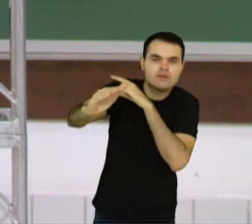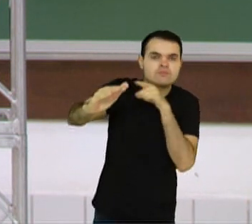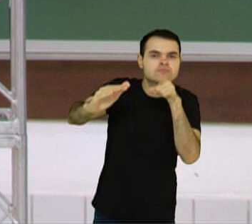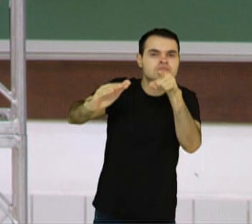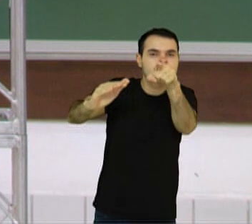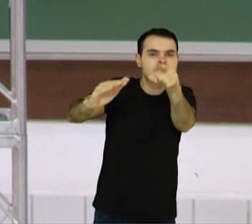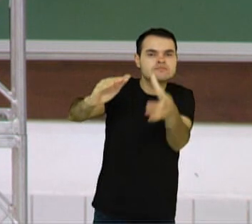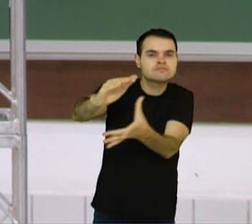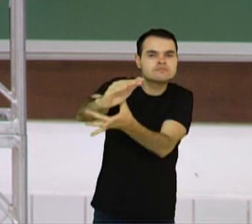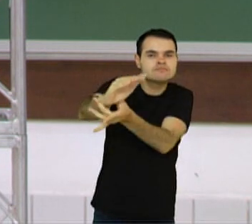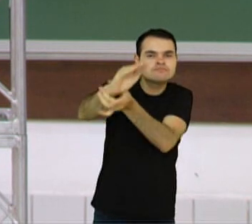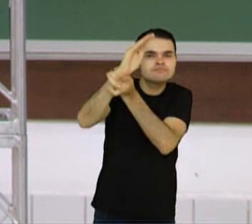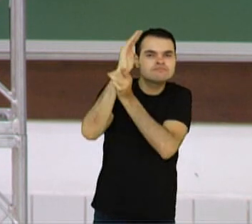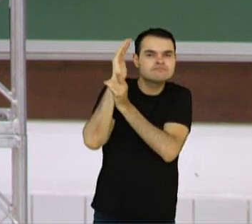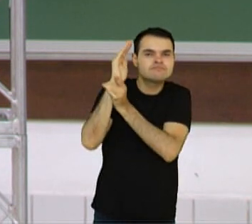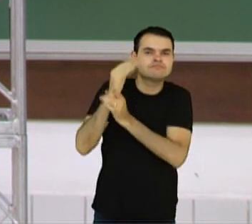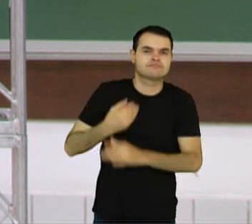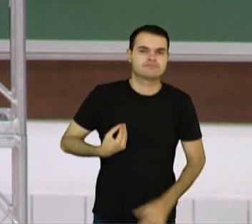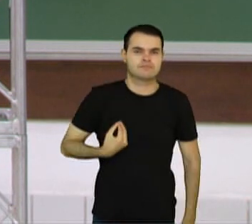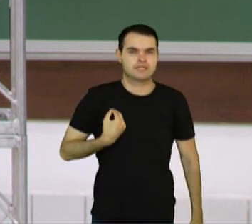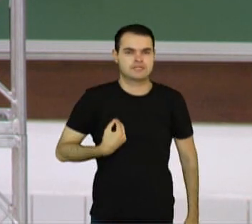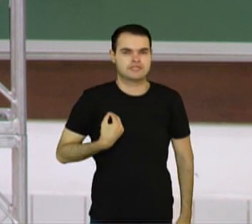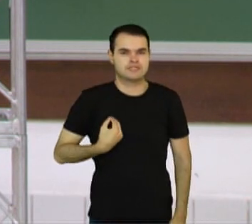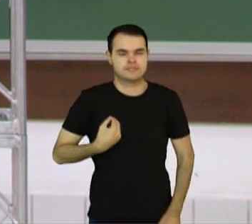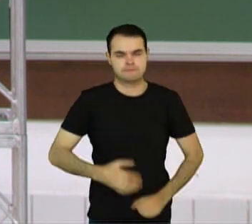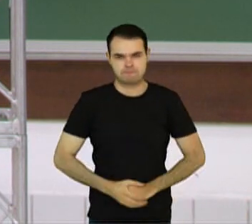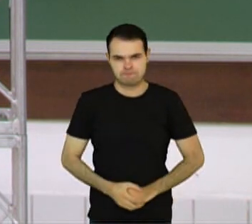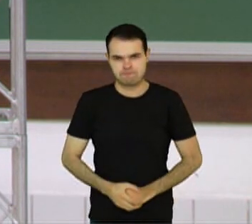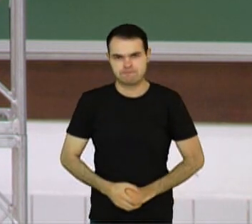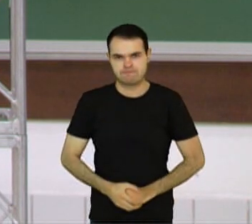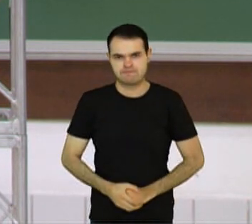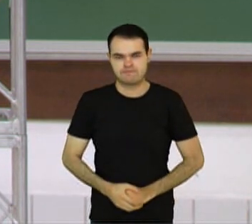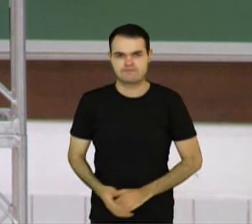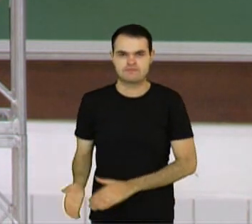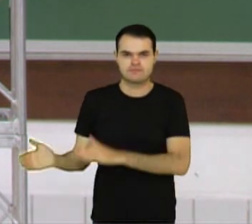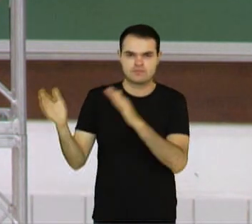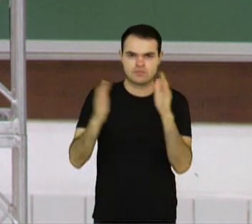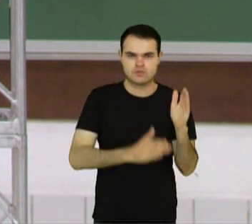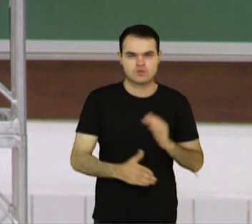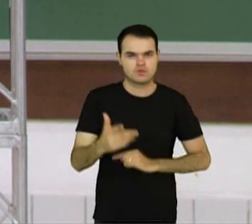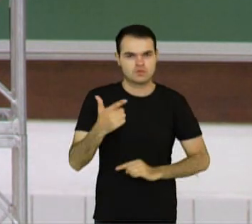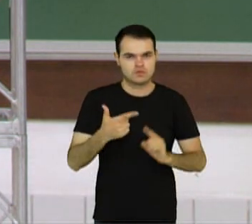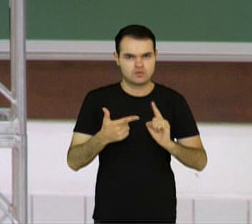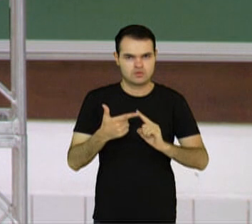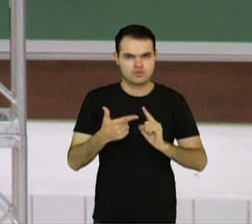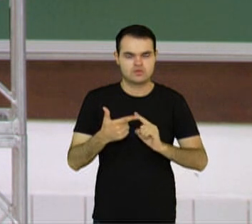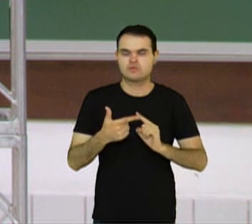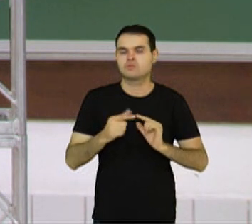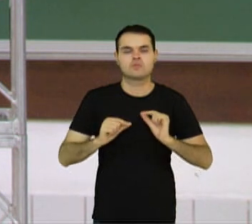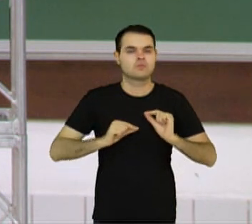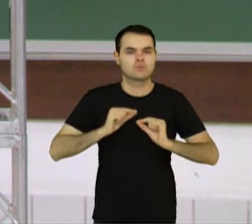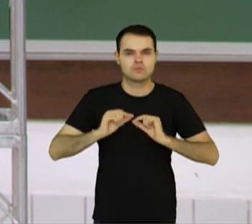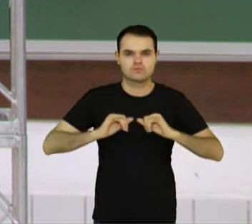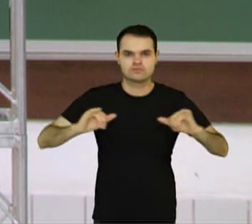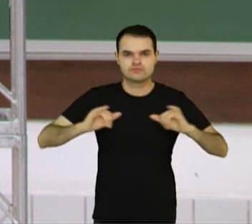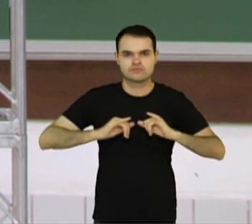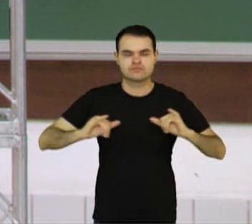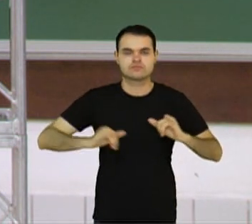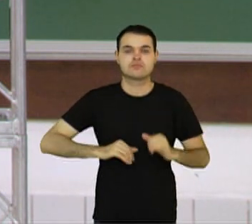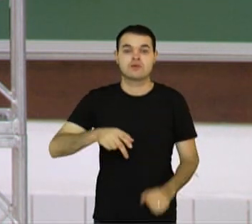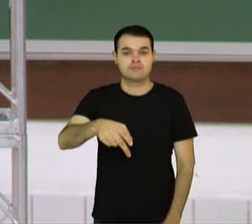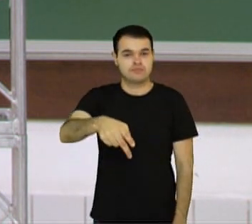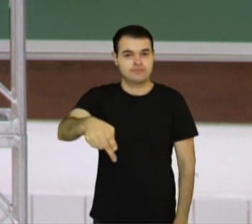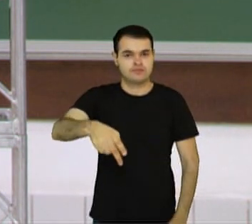que você garante a sua presença, tudo bem? Outro recadinho importante é que os professores da